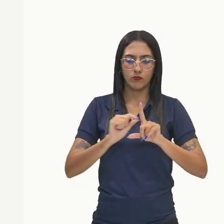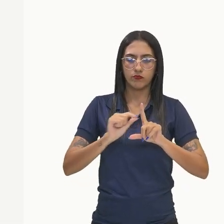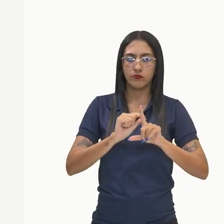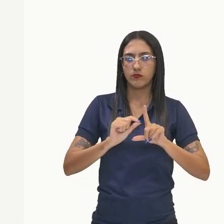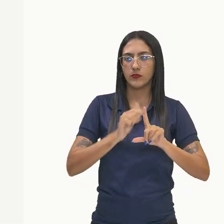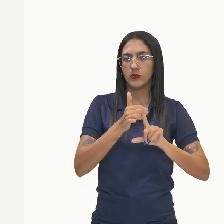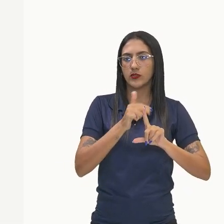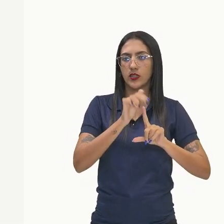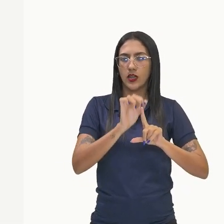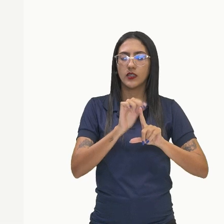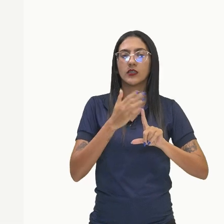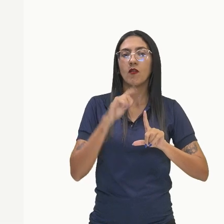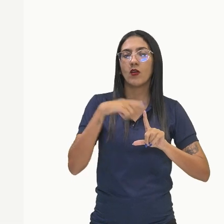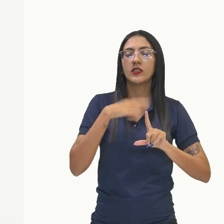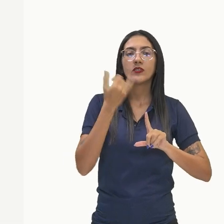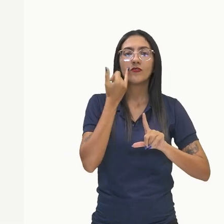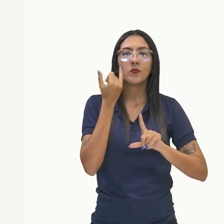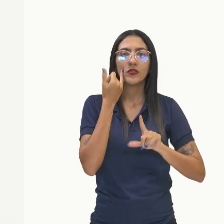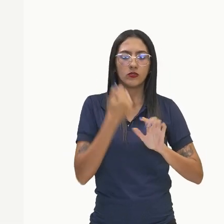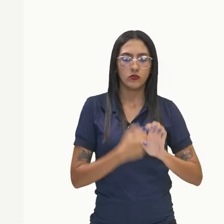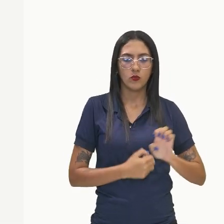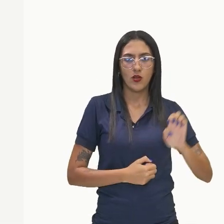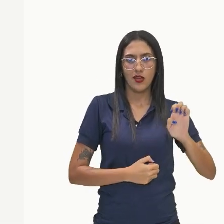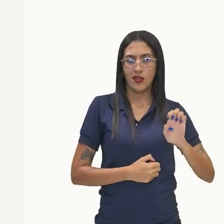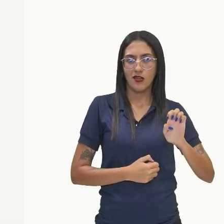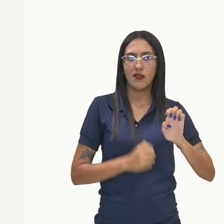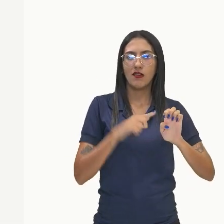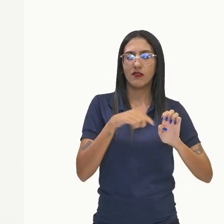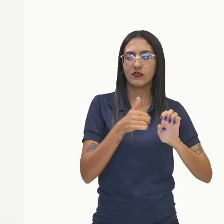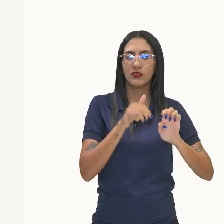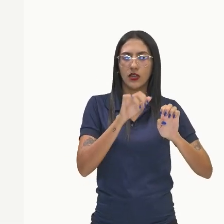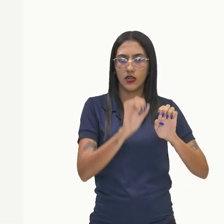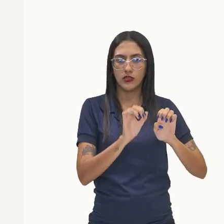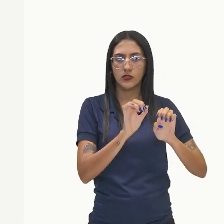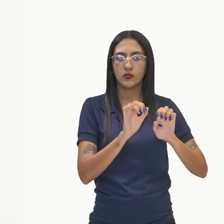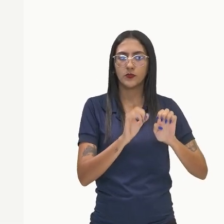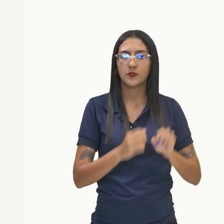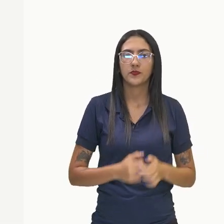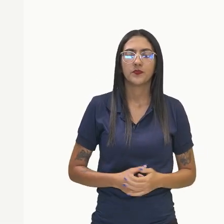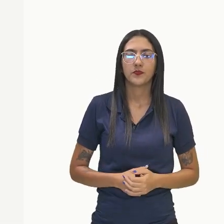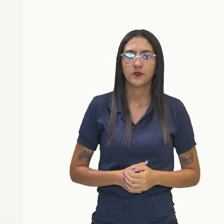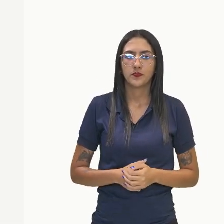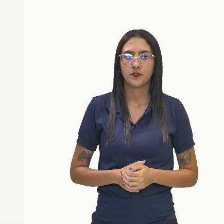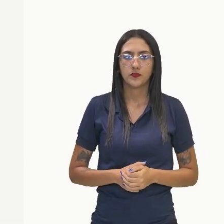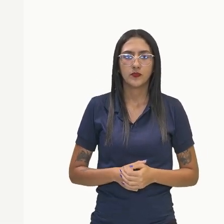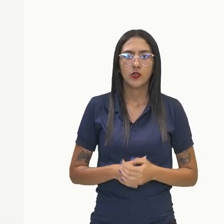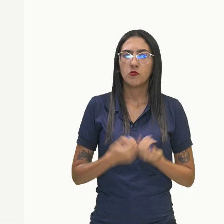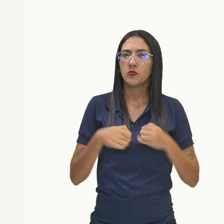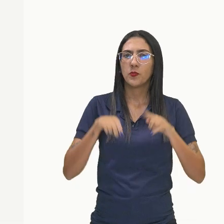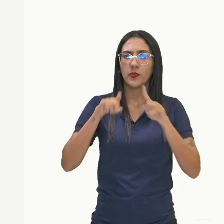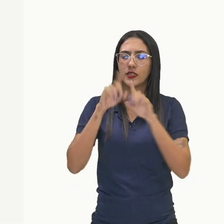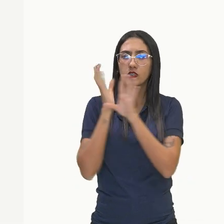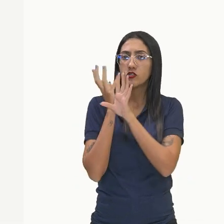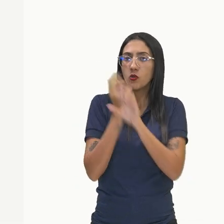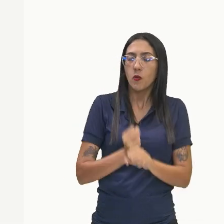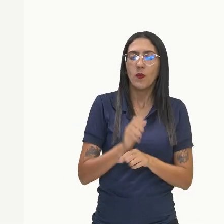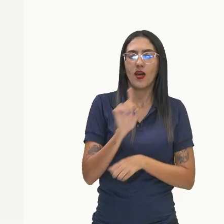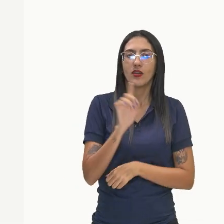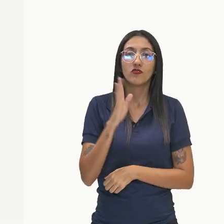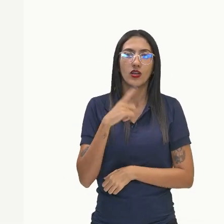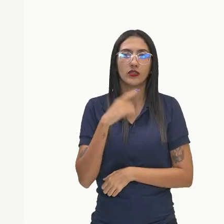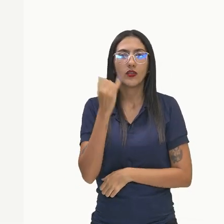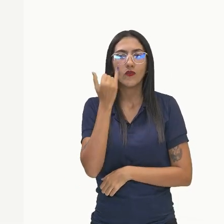Então, esse valor é 10 volts, pessoal. Então, a força contra a eletromotriz, eu não preciso calcular ela, já está no gráfico. Eu